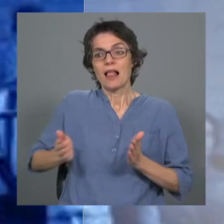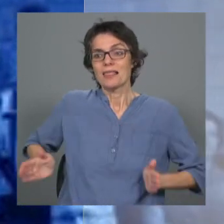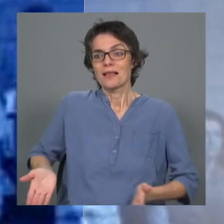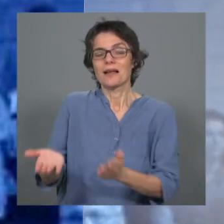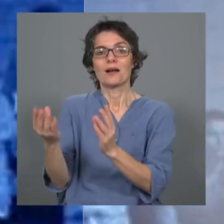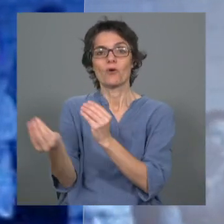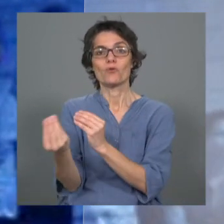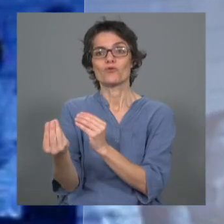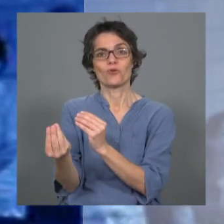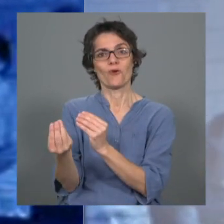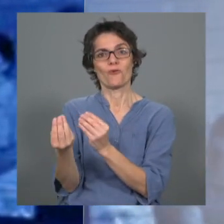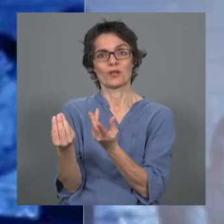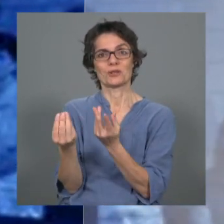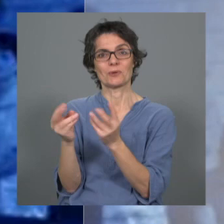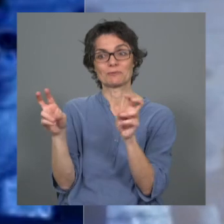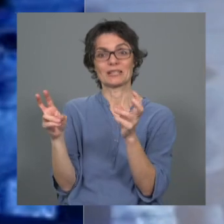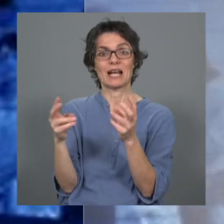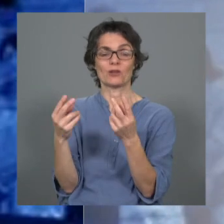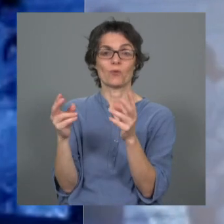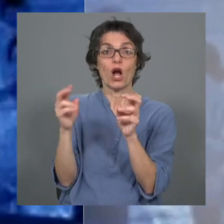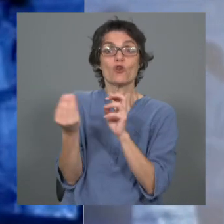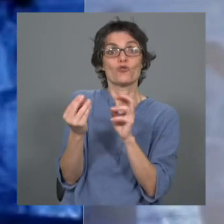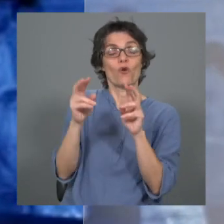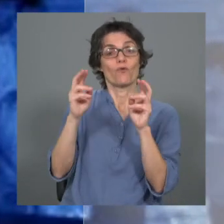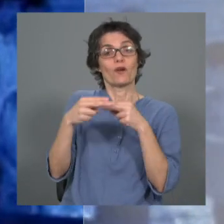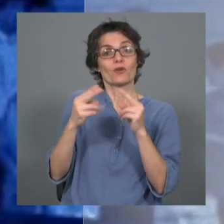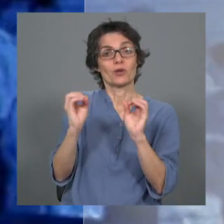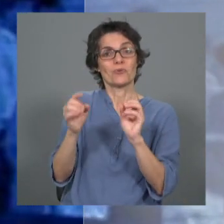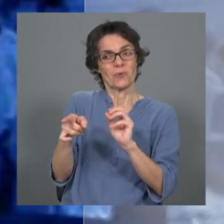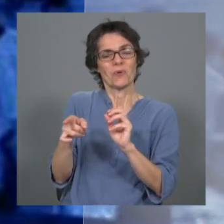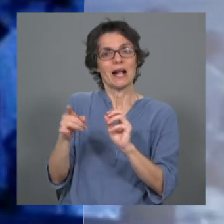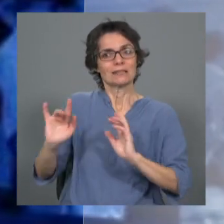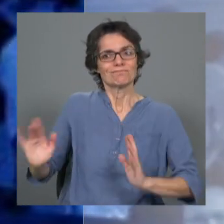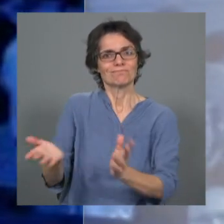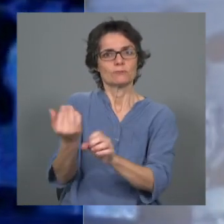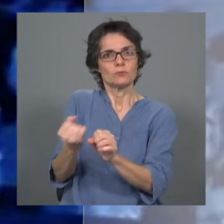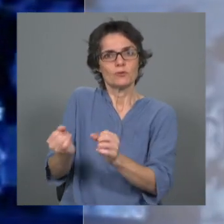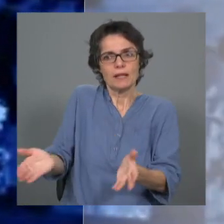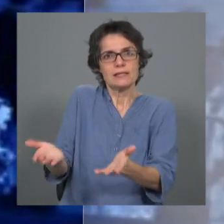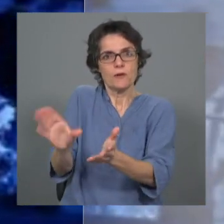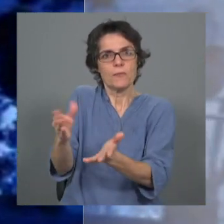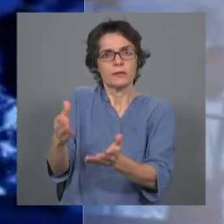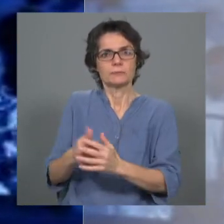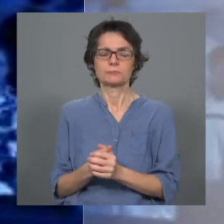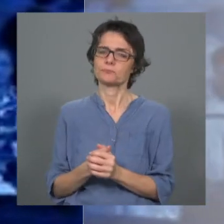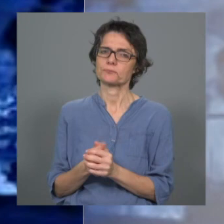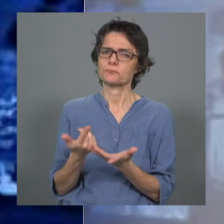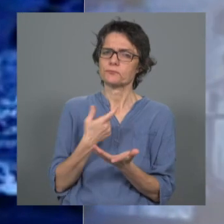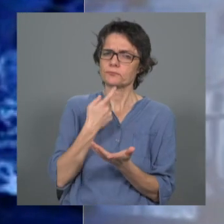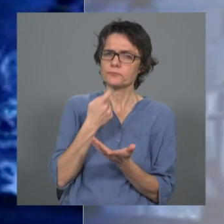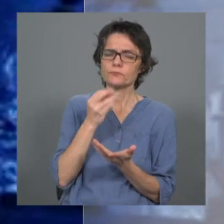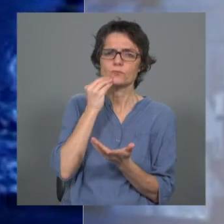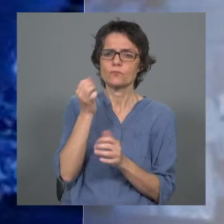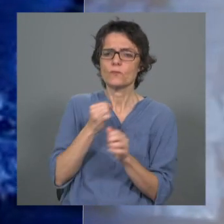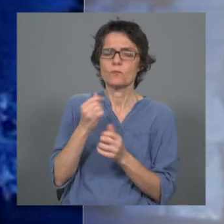Fronteiras. Como é que também decidiram isso a nível de movimento, da oportunidade e da necessidade